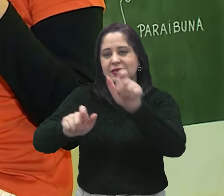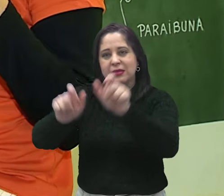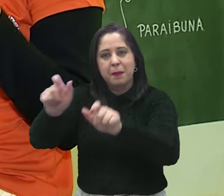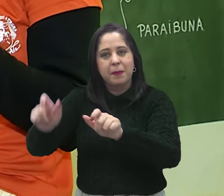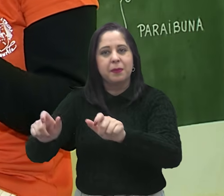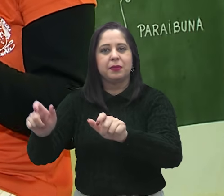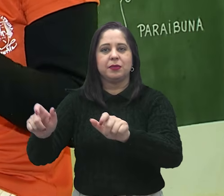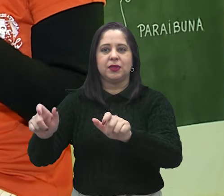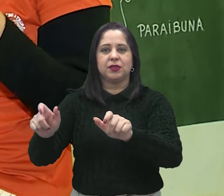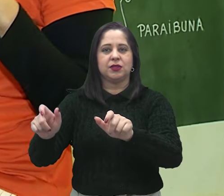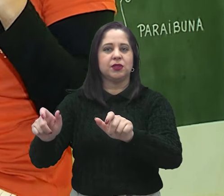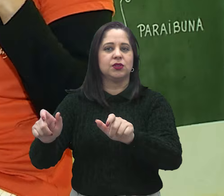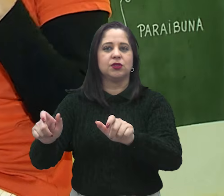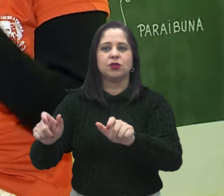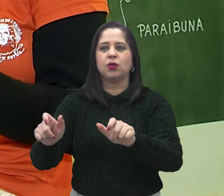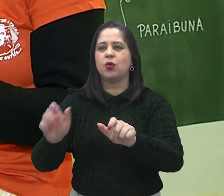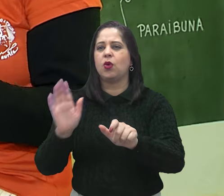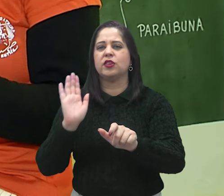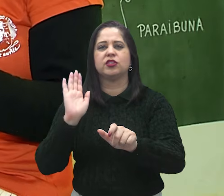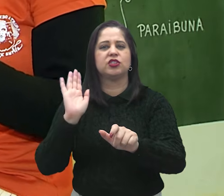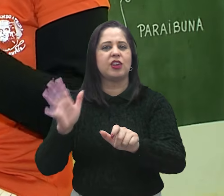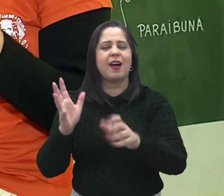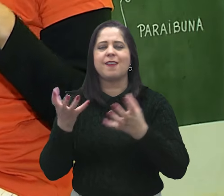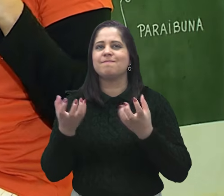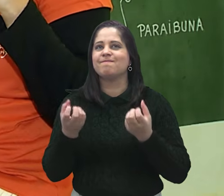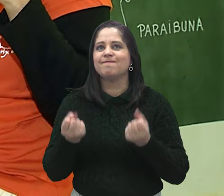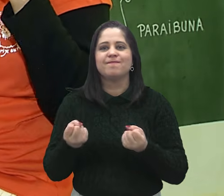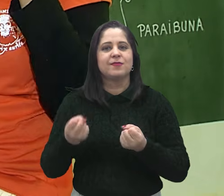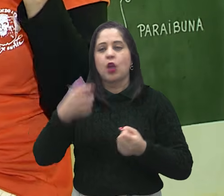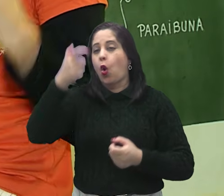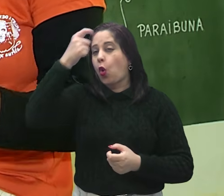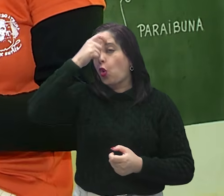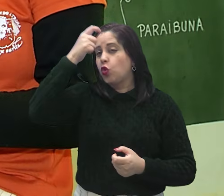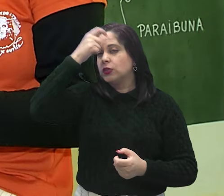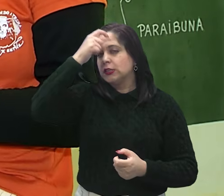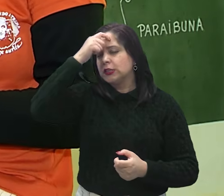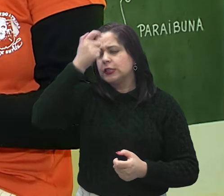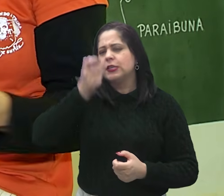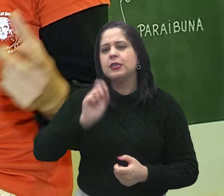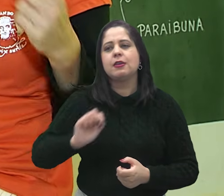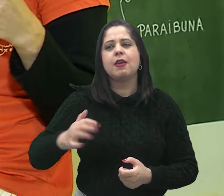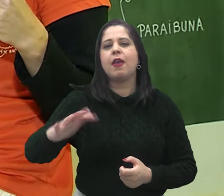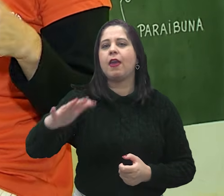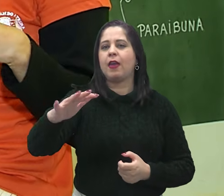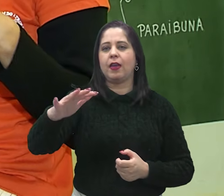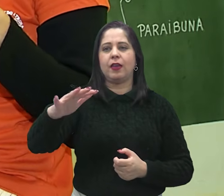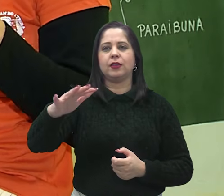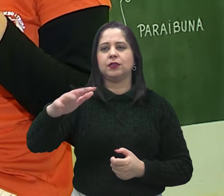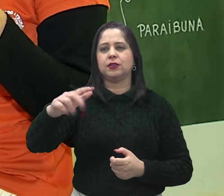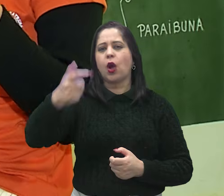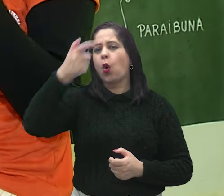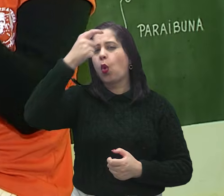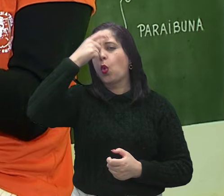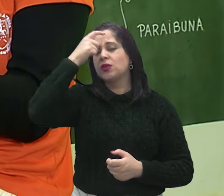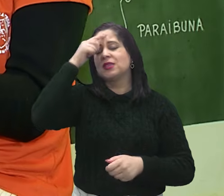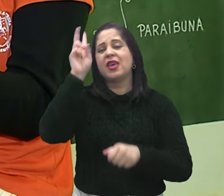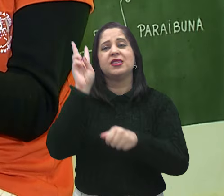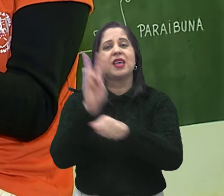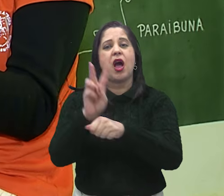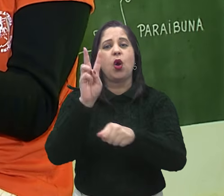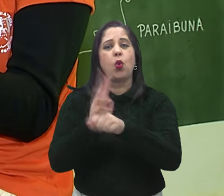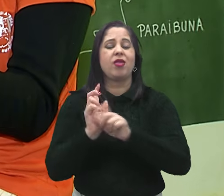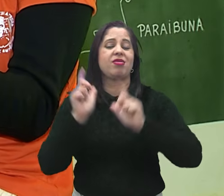tão empoderadas, tão conscientes do seu patrimônio, tão articuladas entre si, que não seja mais